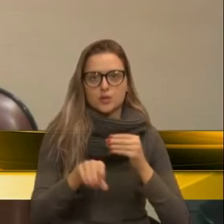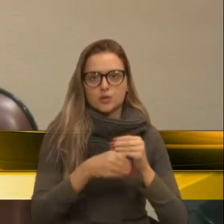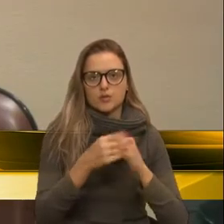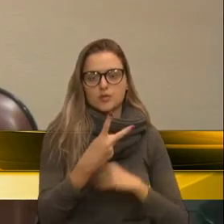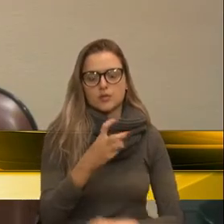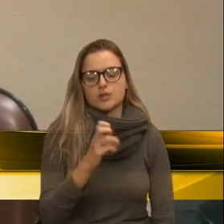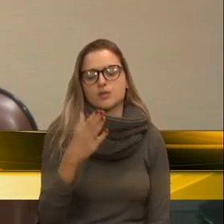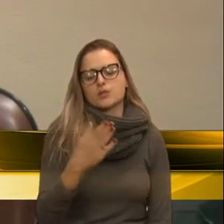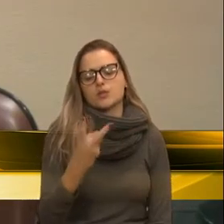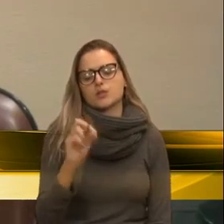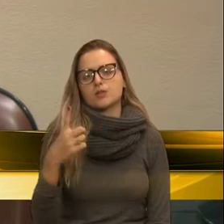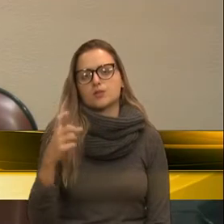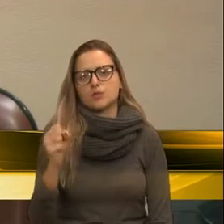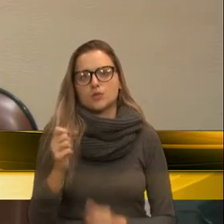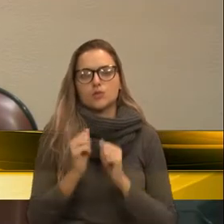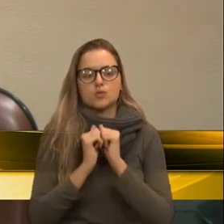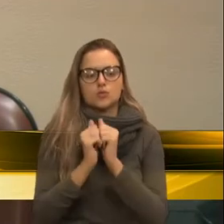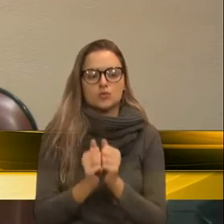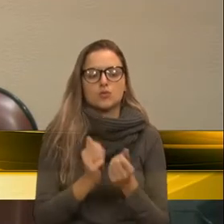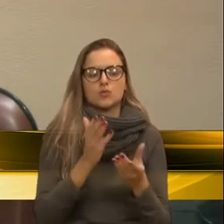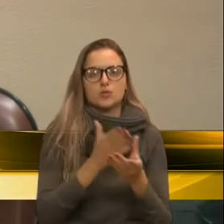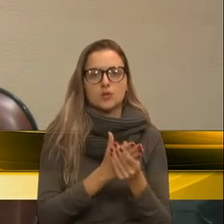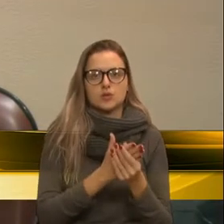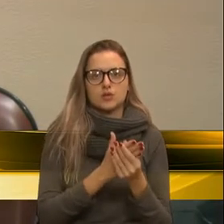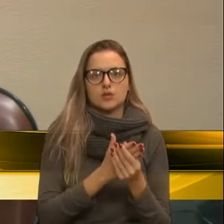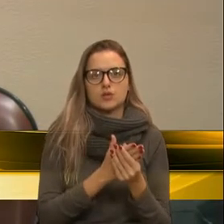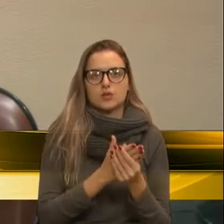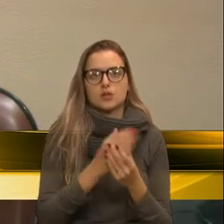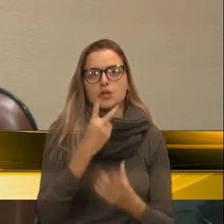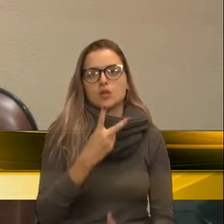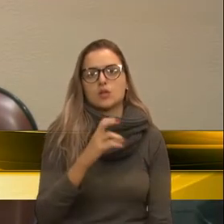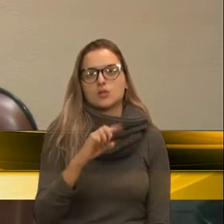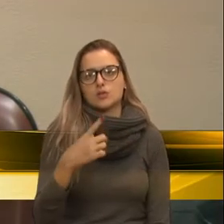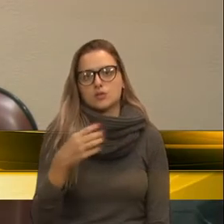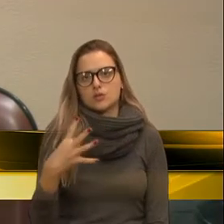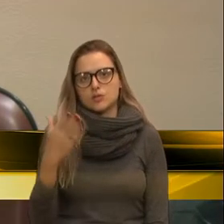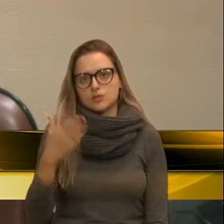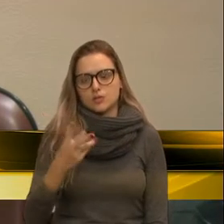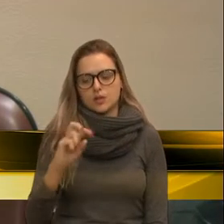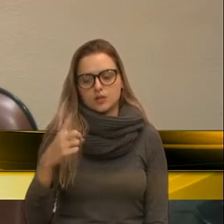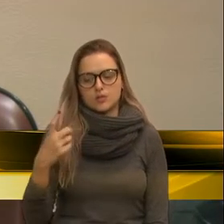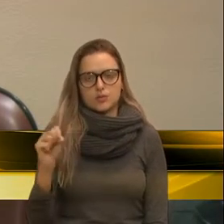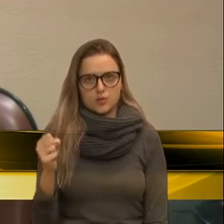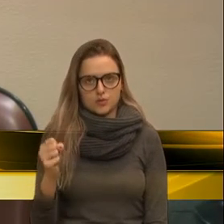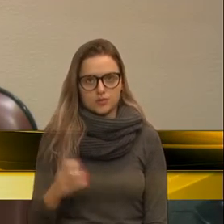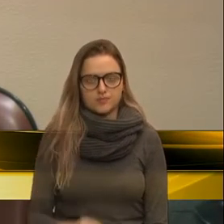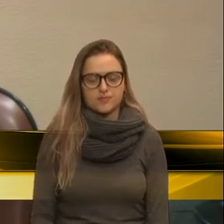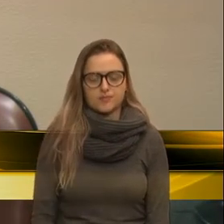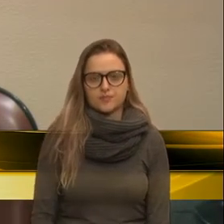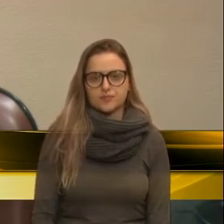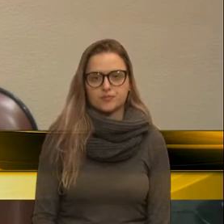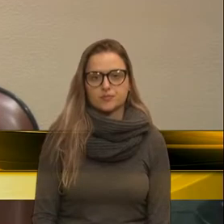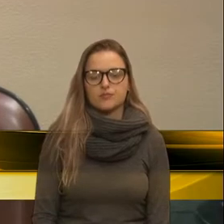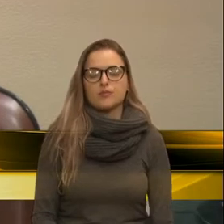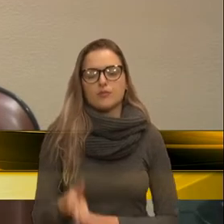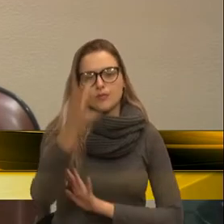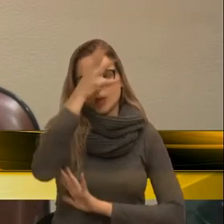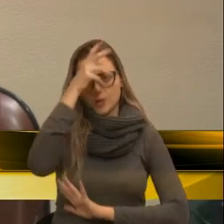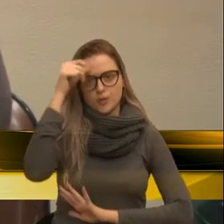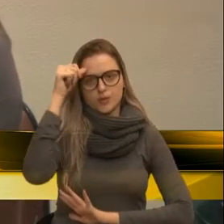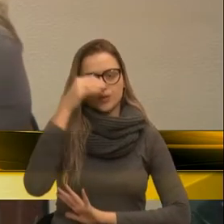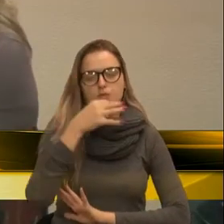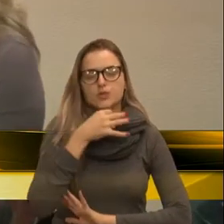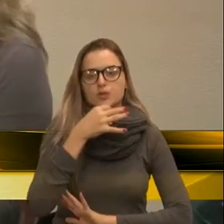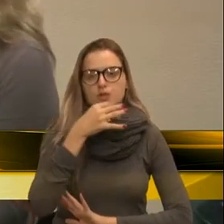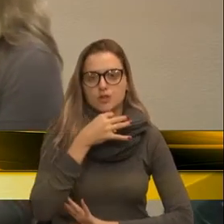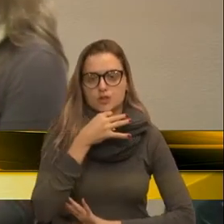de 2018, contido no processo número 214 de 2018. O Poder Executivo